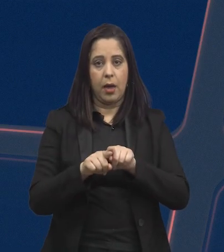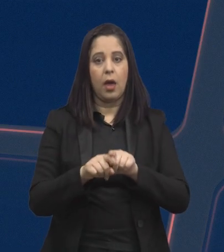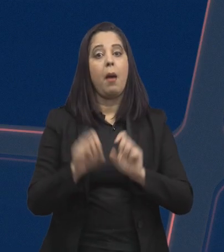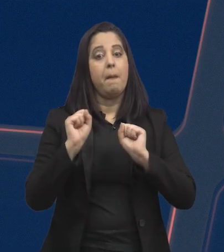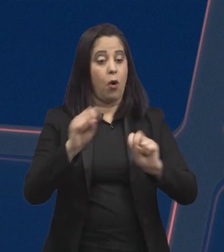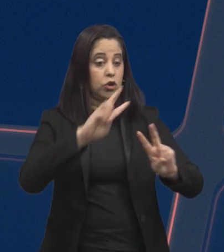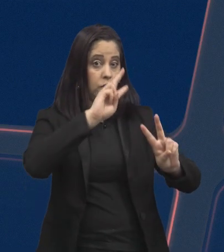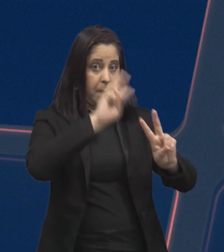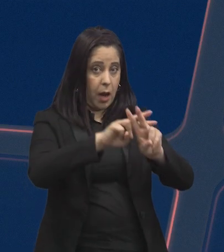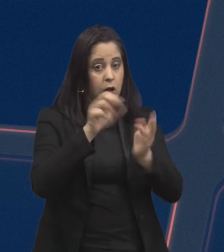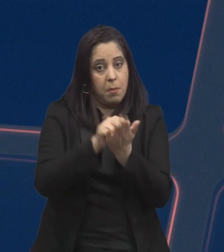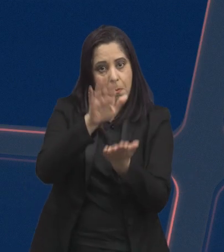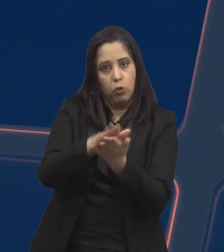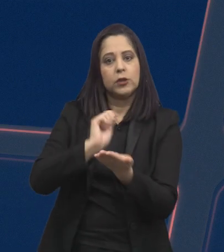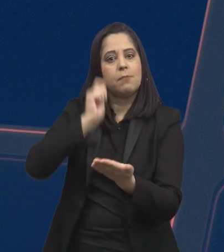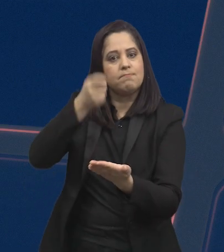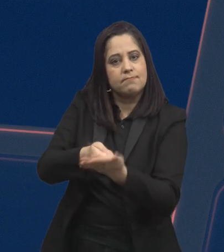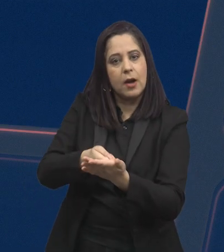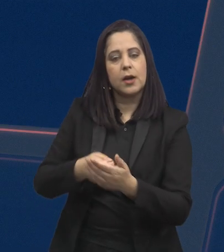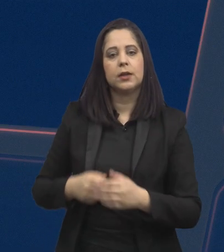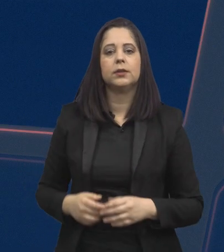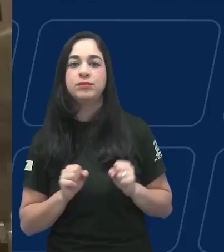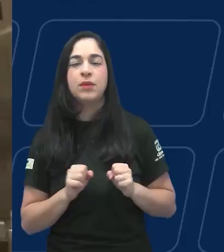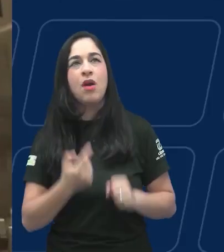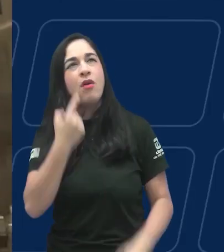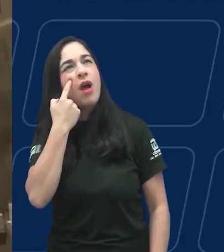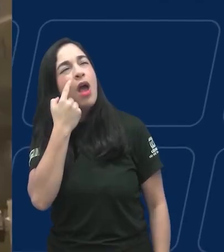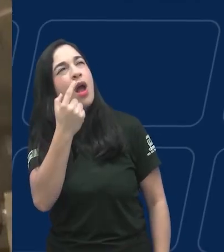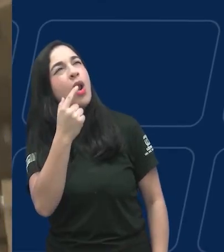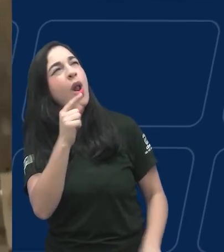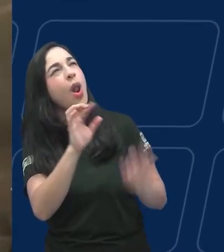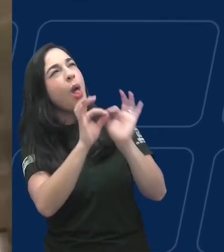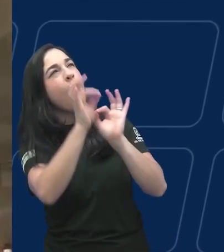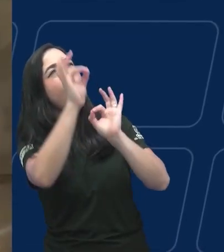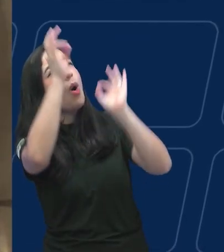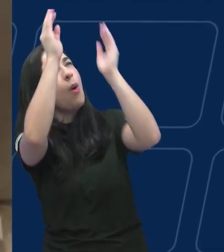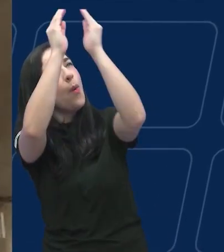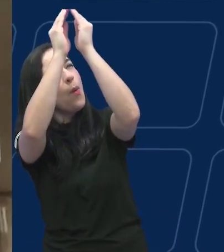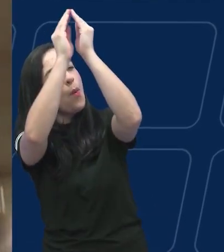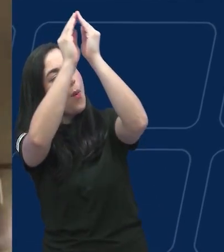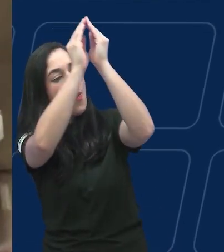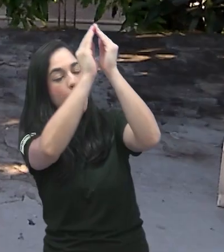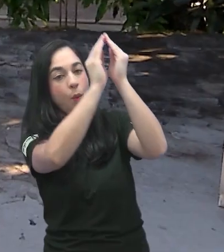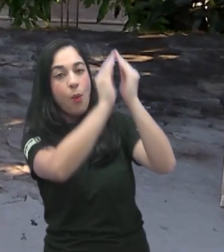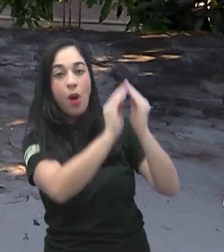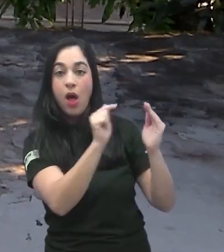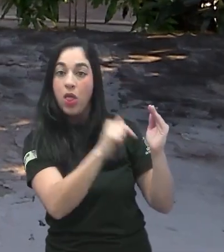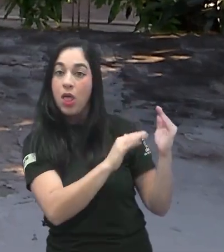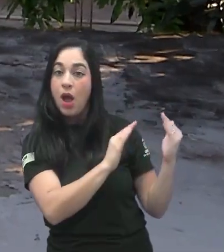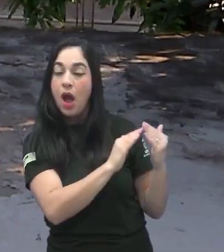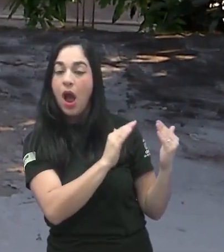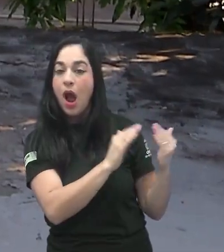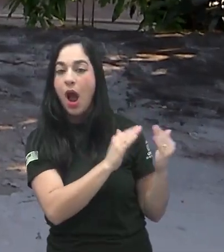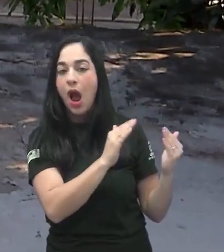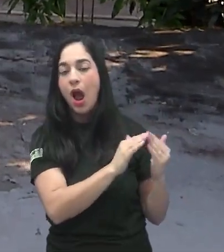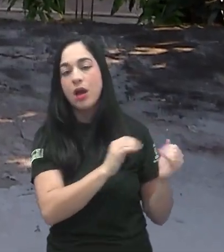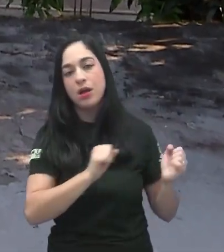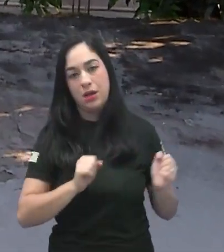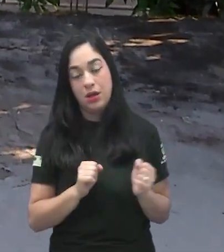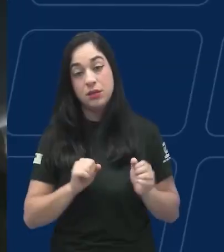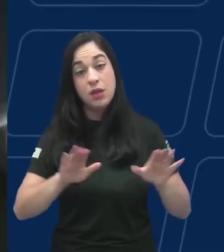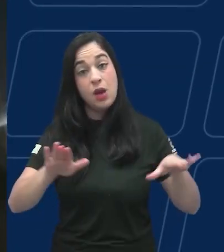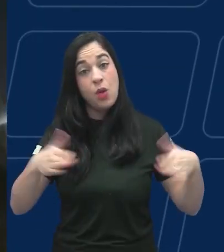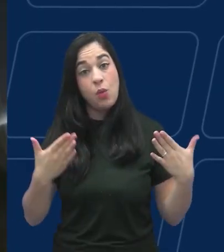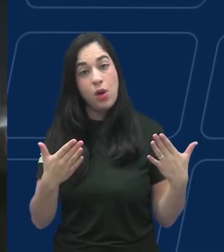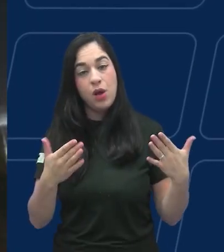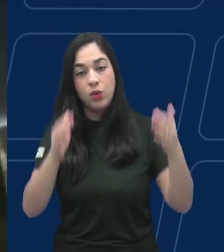municipal, com penas que incluem detenção e multa. O que parecia uma cena distante virou um susto na casa da mãe da